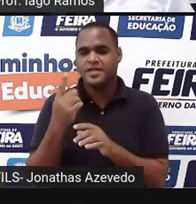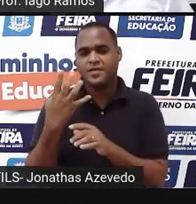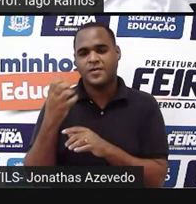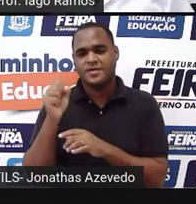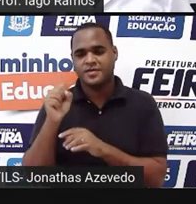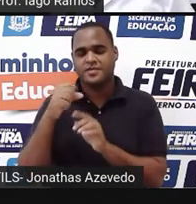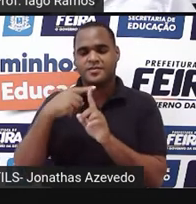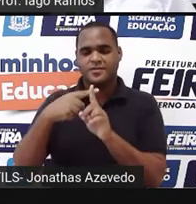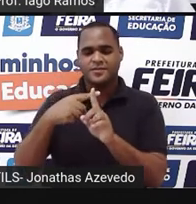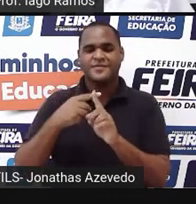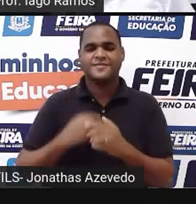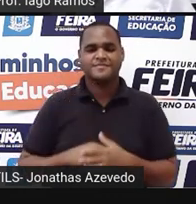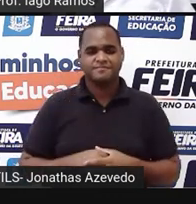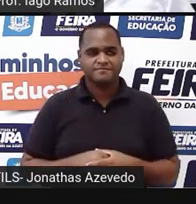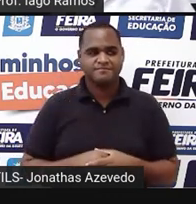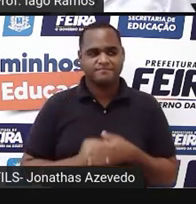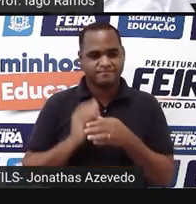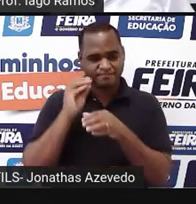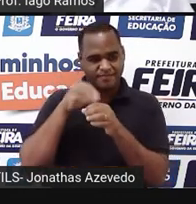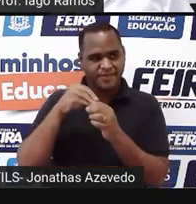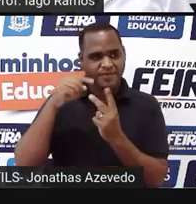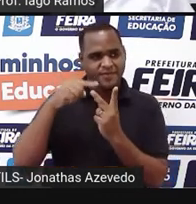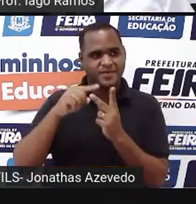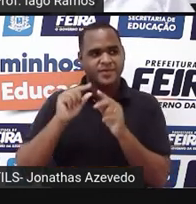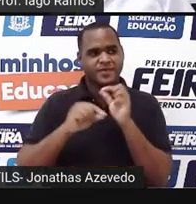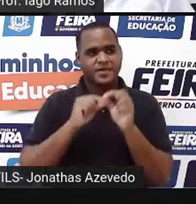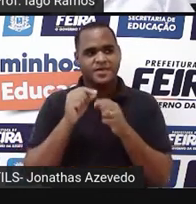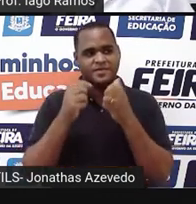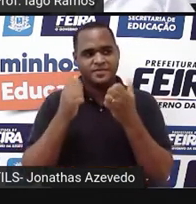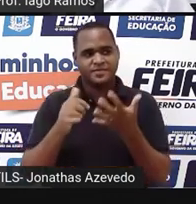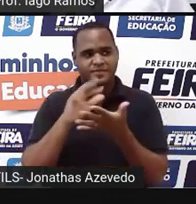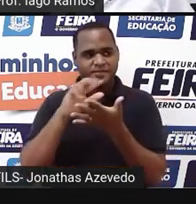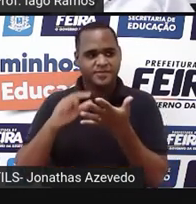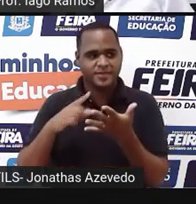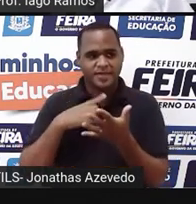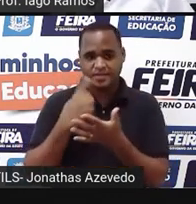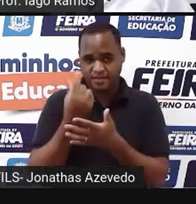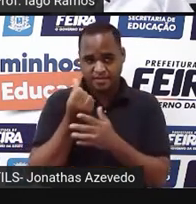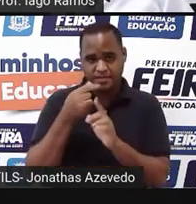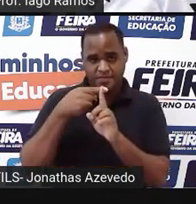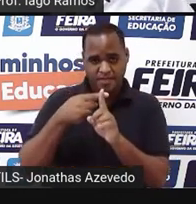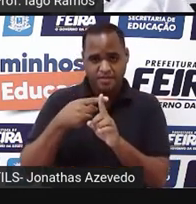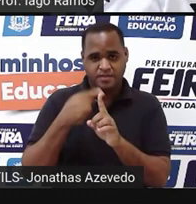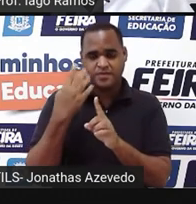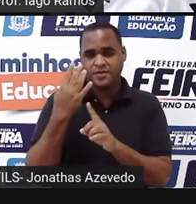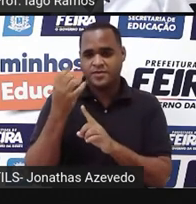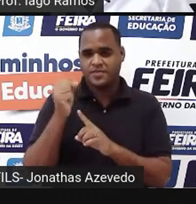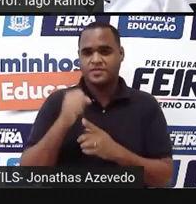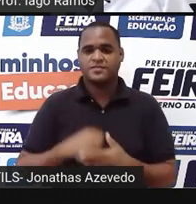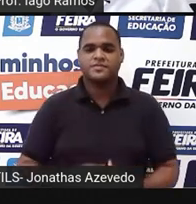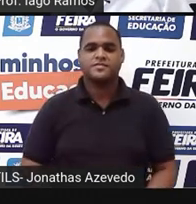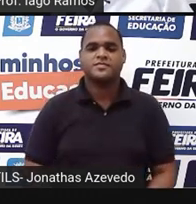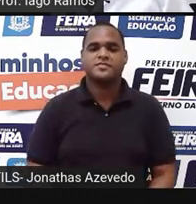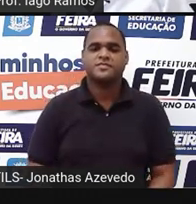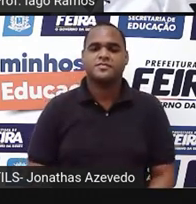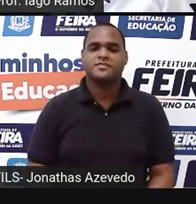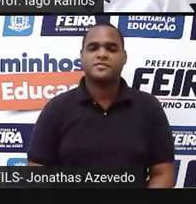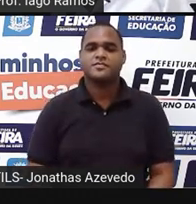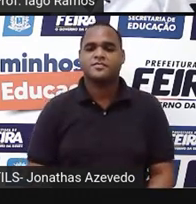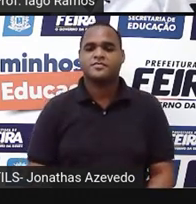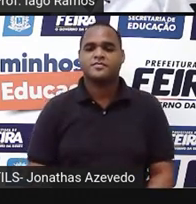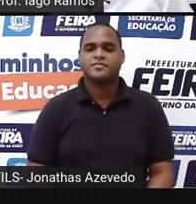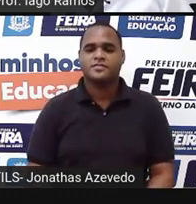48 positivo. Então, dentro da raiz quadrada fica 16 mais 48.